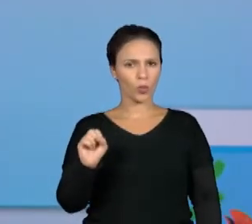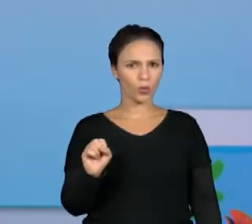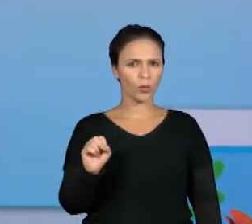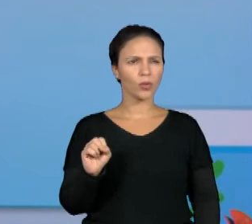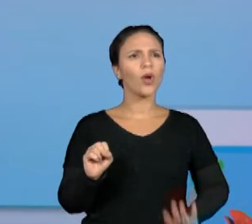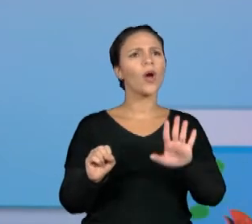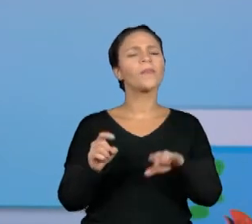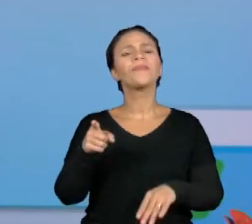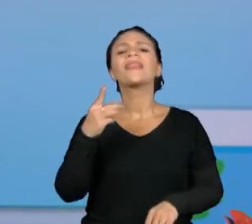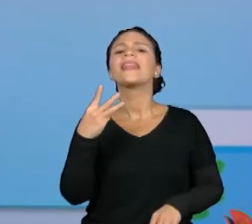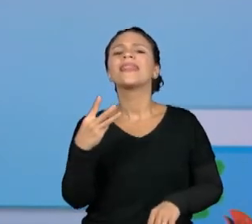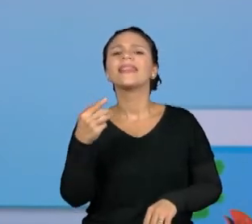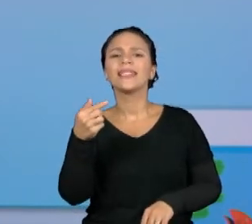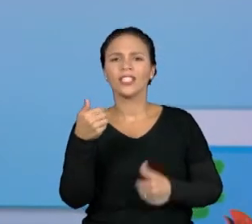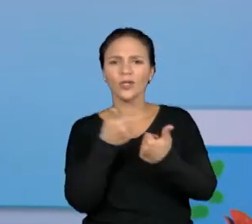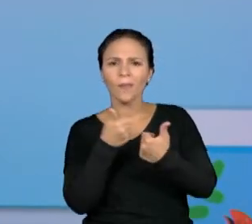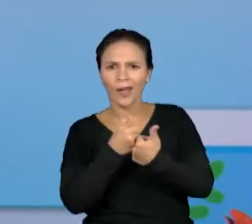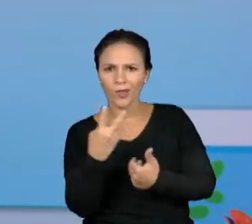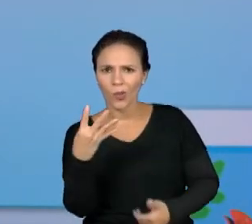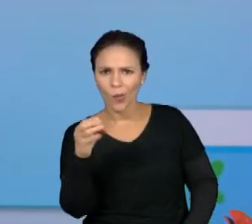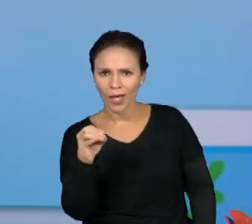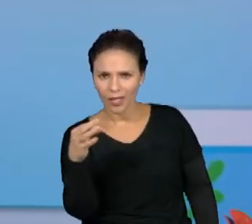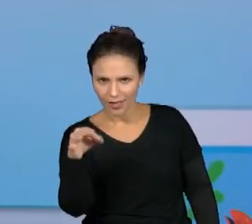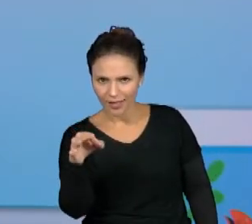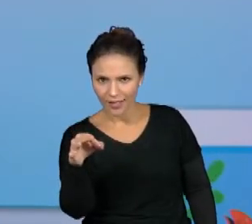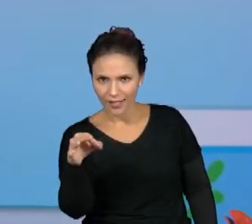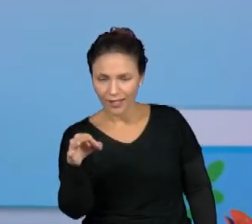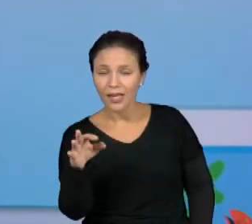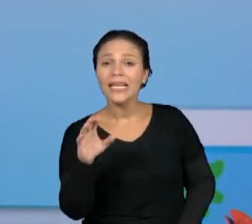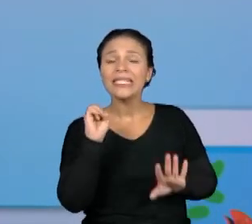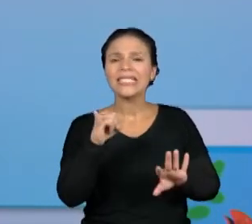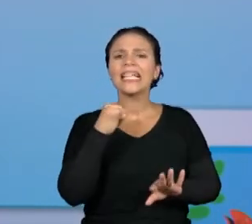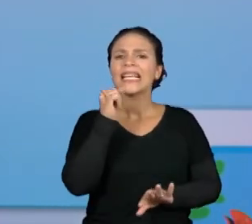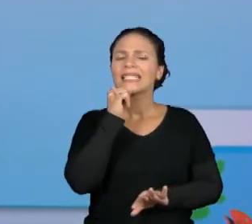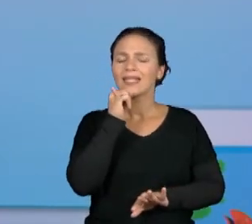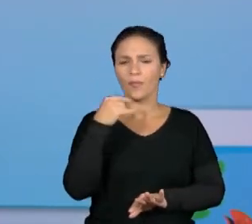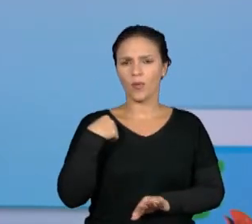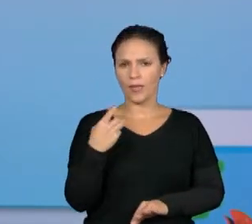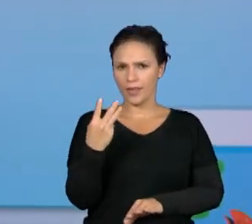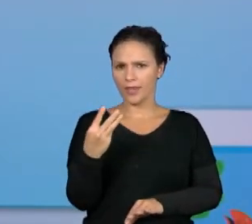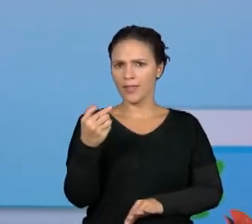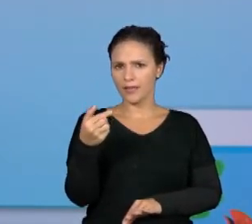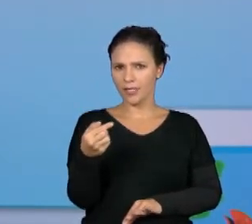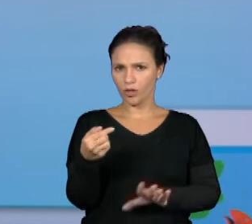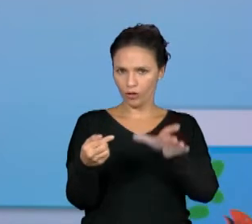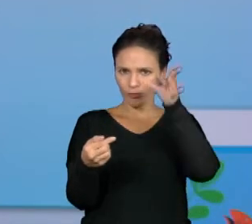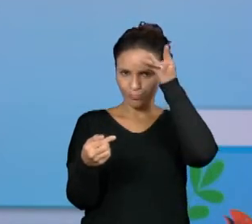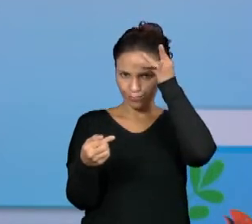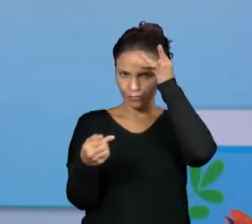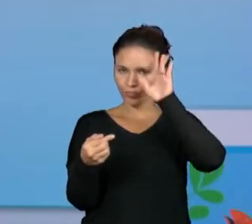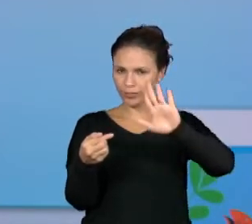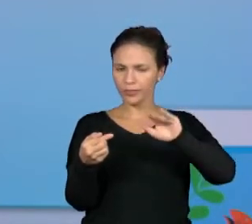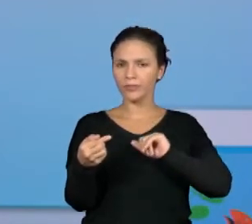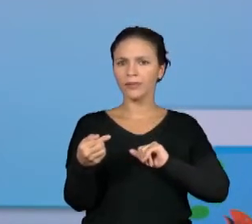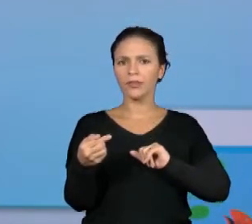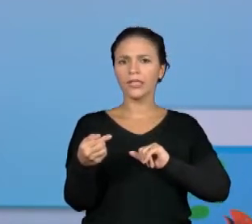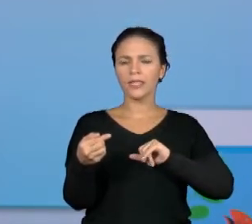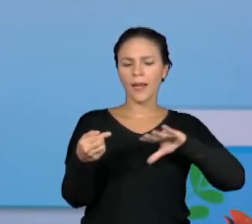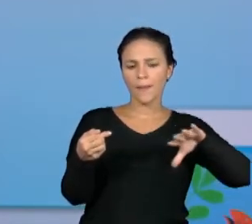fica perto do 40. Então, eu sei que se eu somar 3